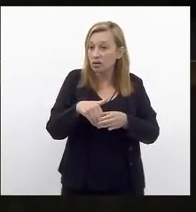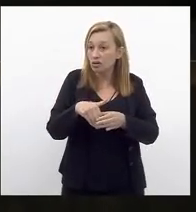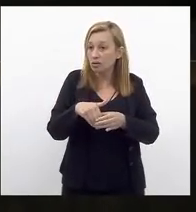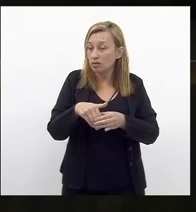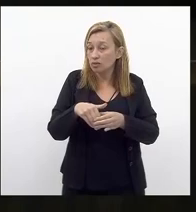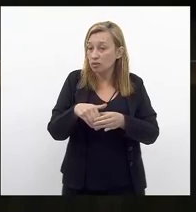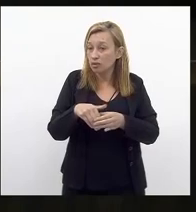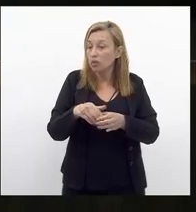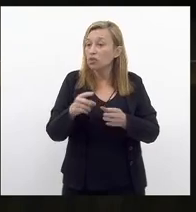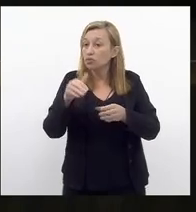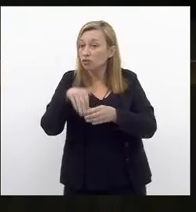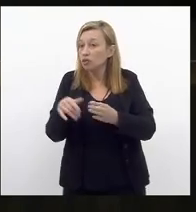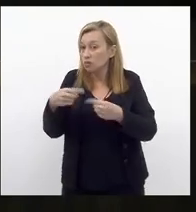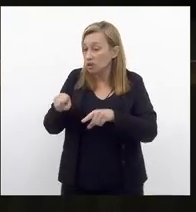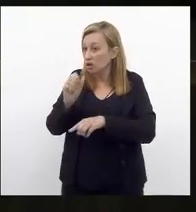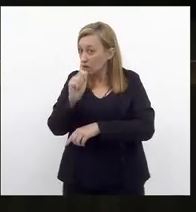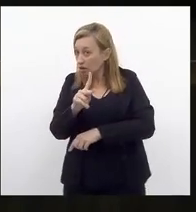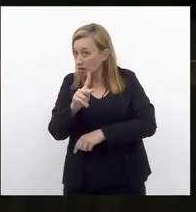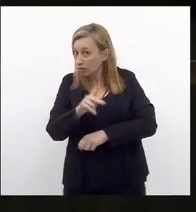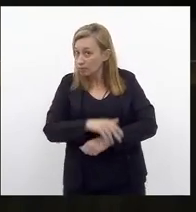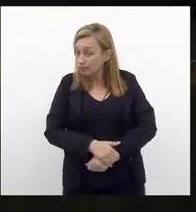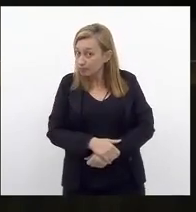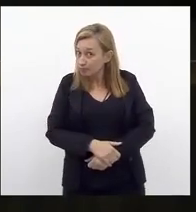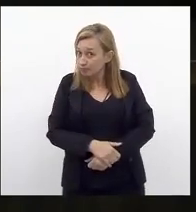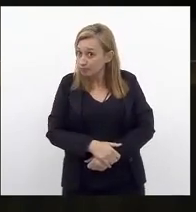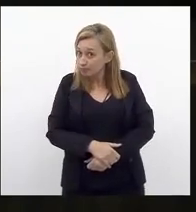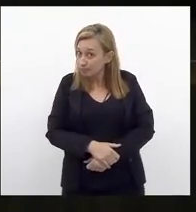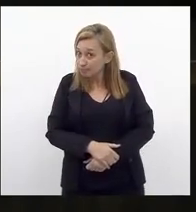conseguir ano volta encontrado ok